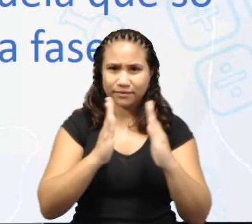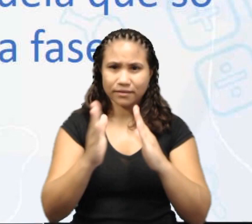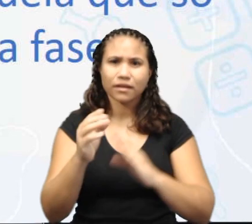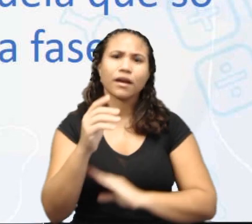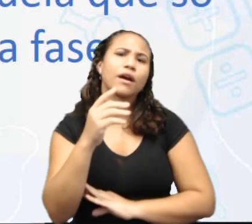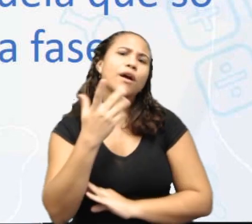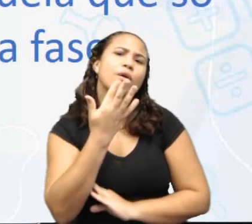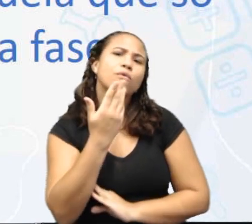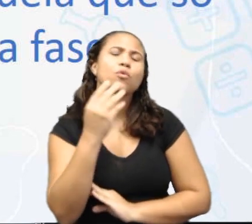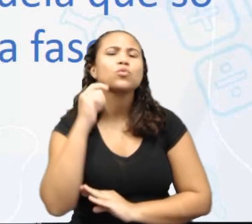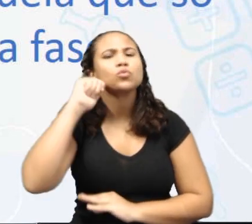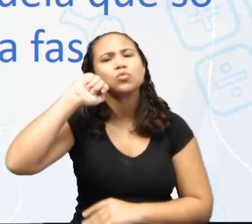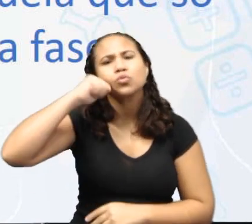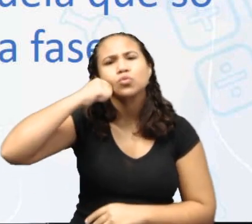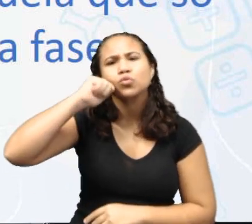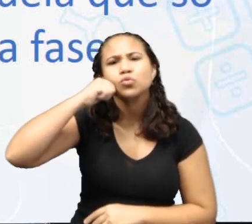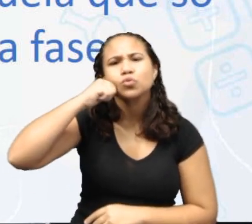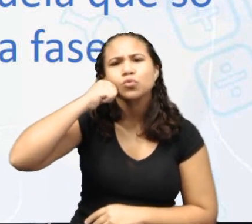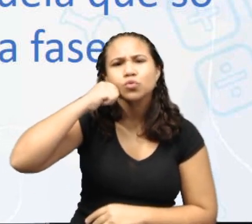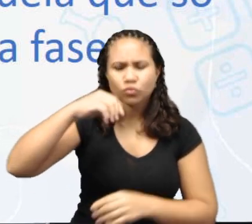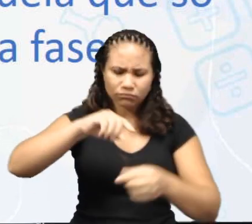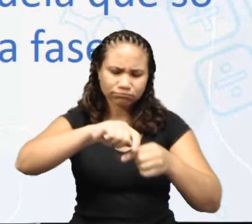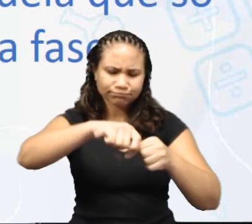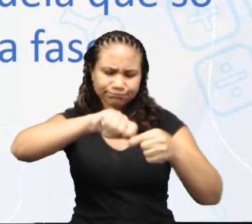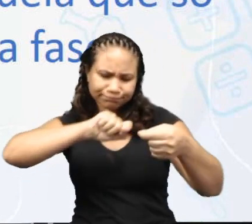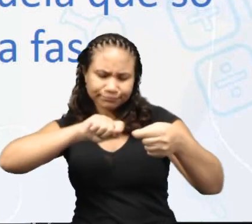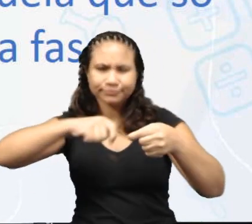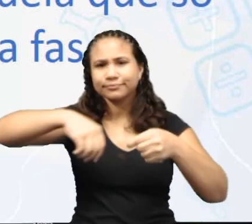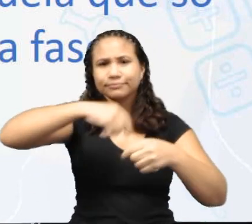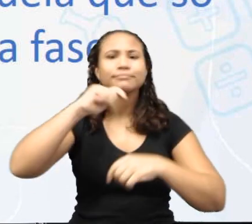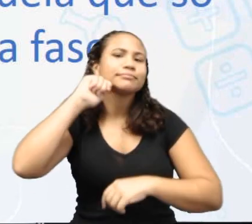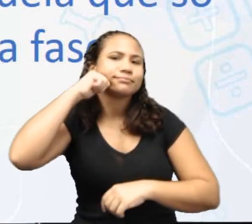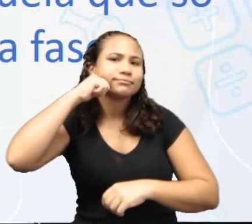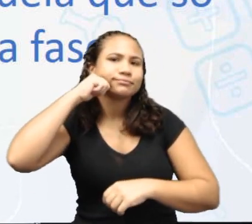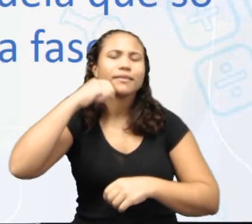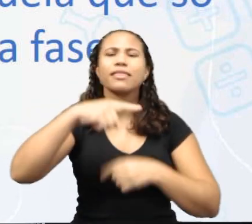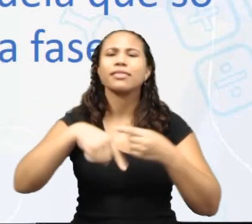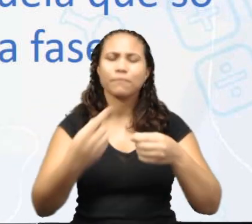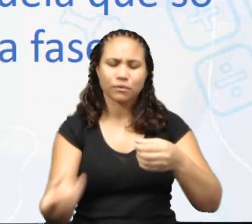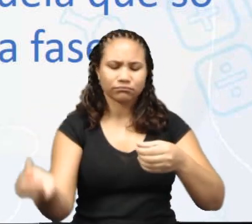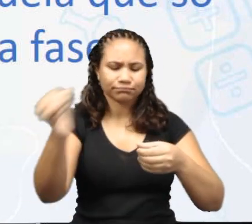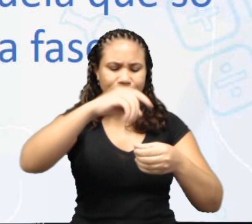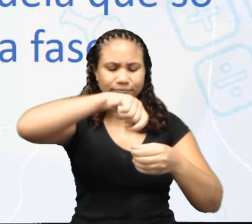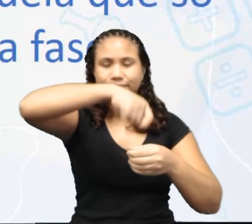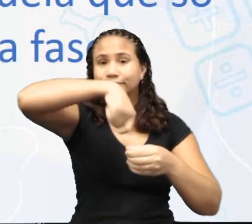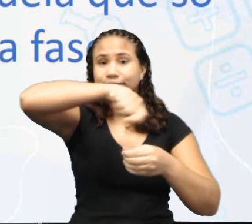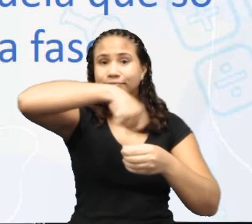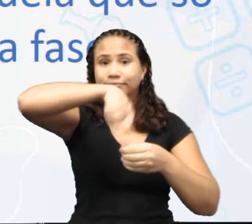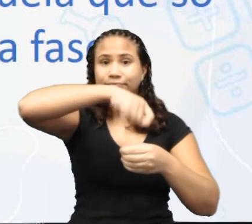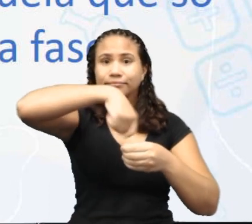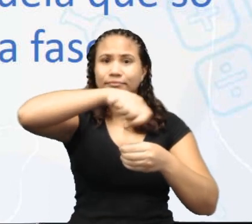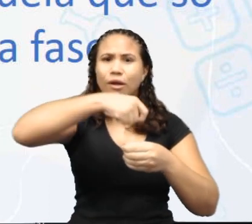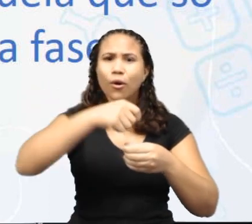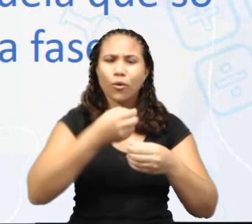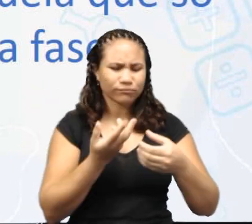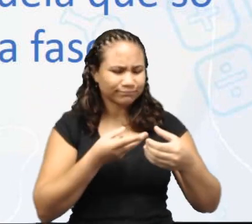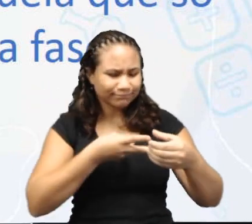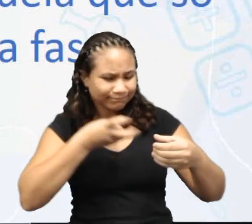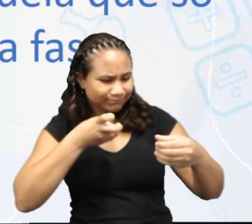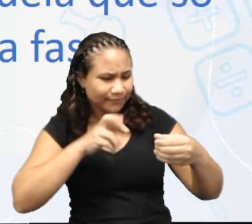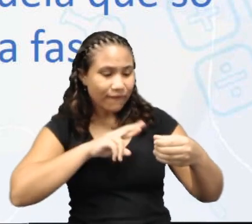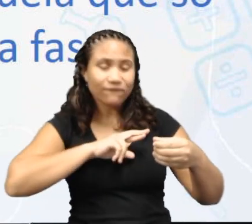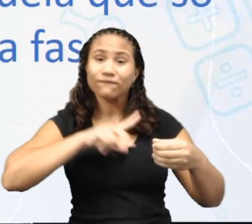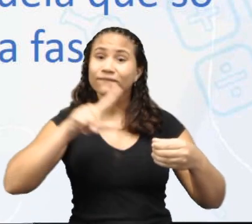é o suco em pó, que a gente chama de quisuco. Depois que eu misturo o pozinho na água, eu não consigo mais diferenciar um do